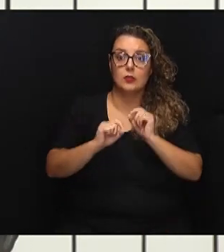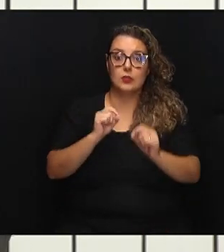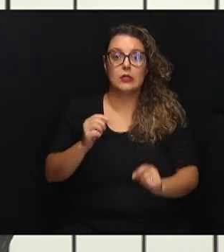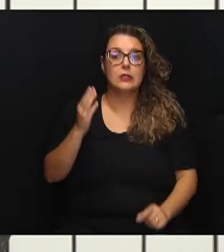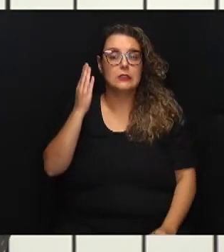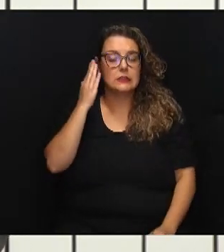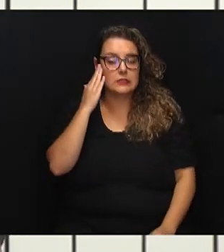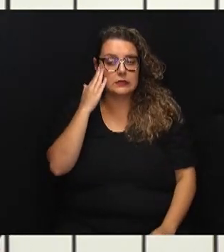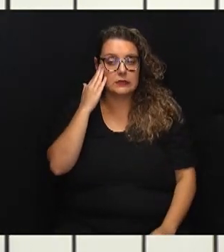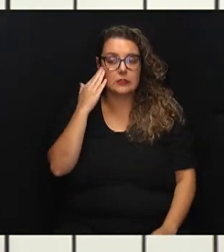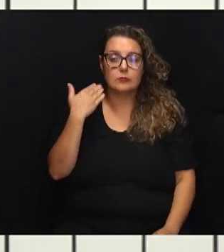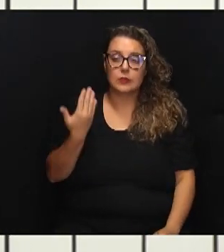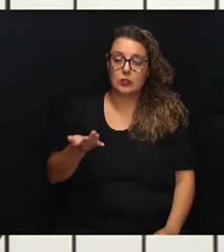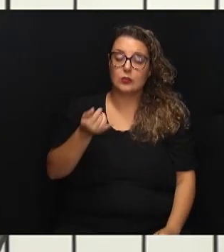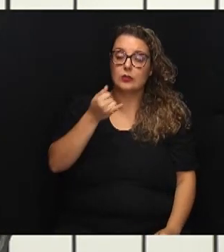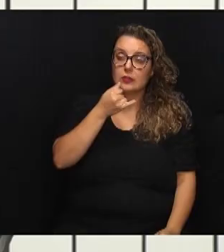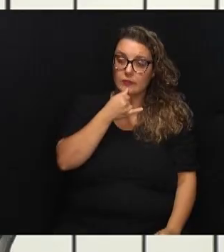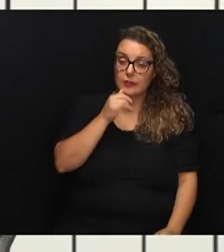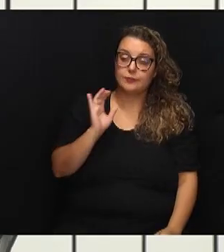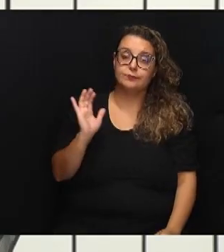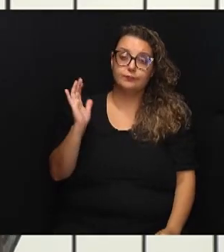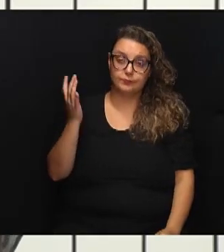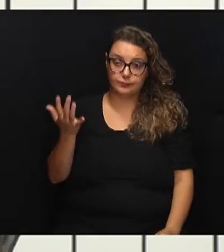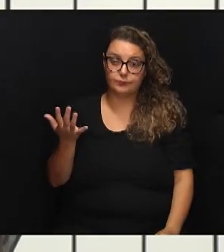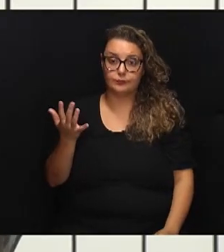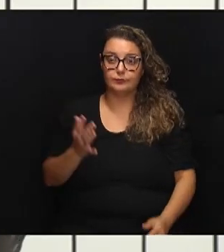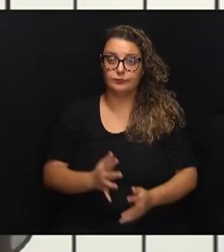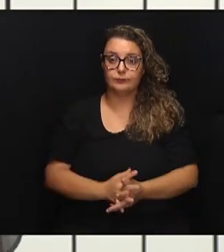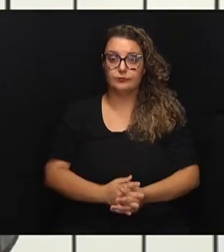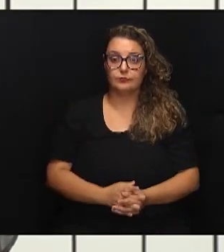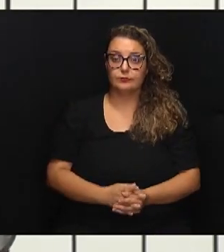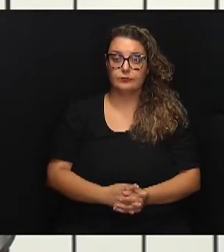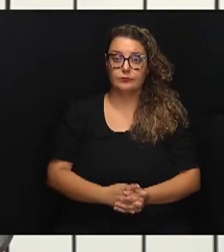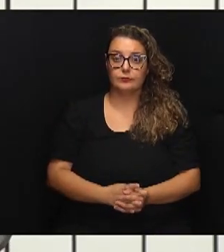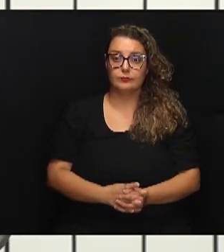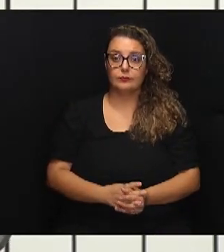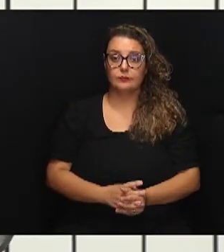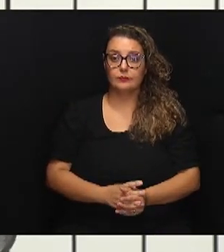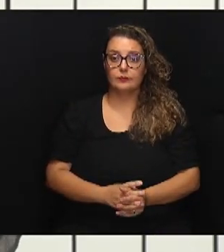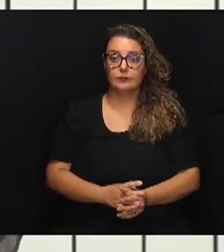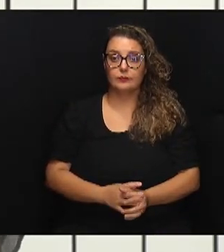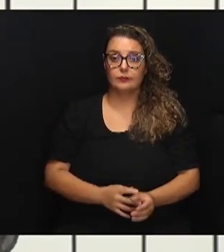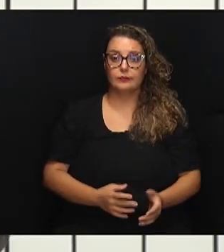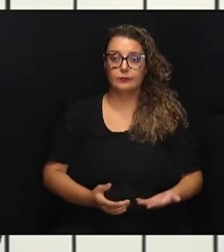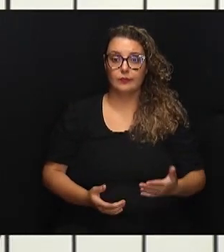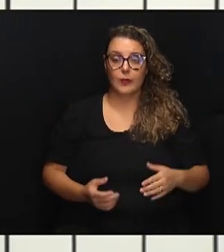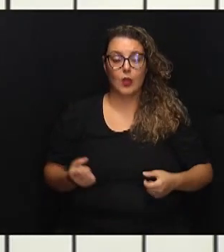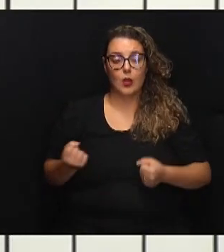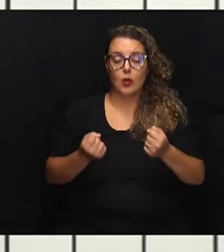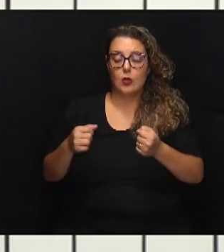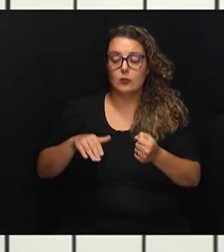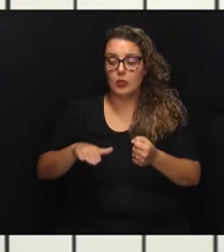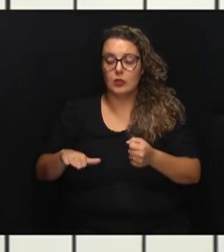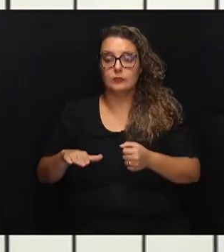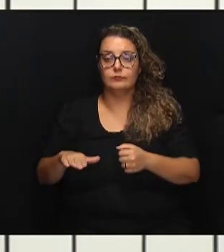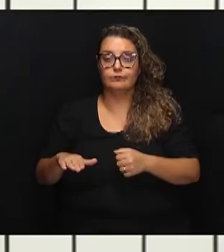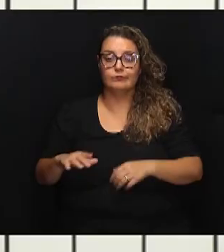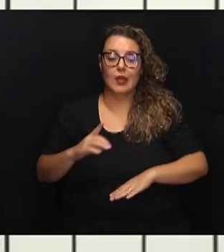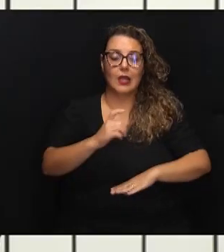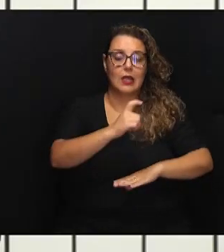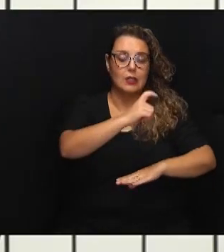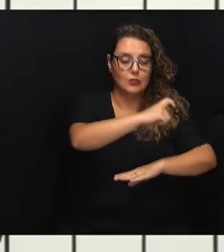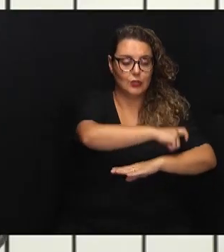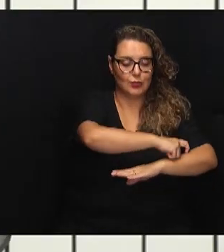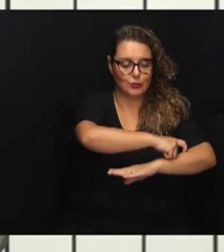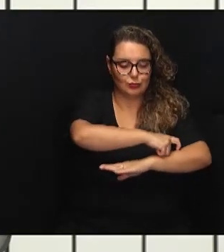quando infelizmente acontece aquela retirada, seu carro vai para o pátio da